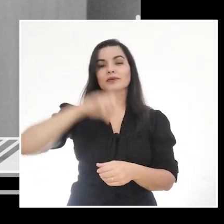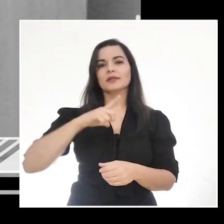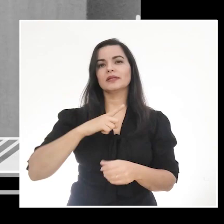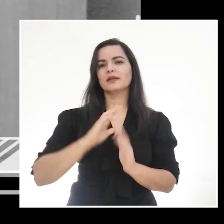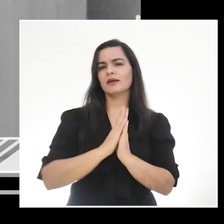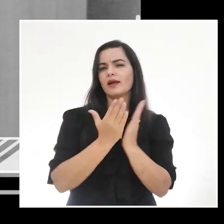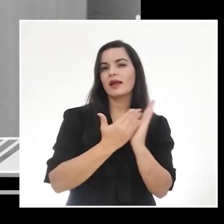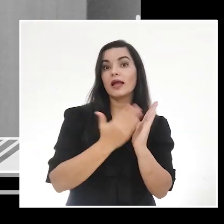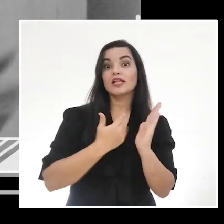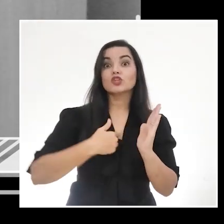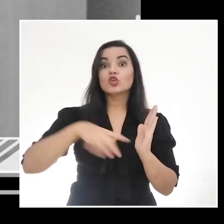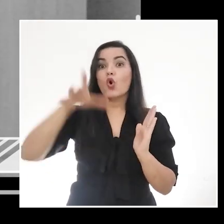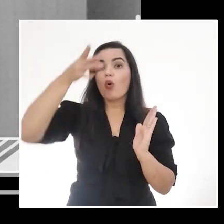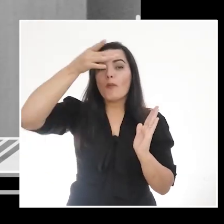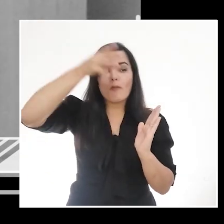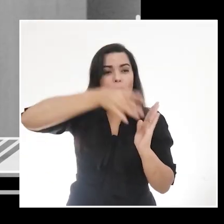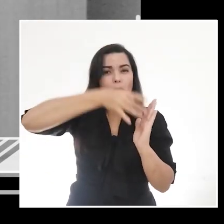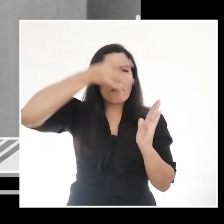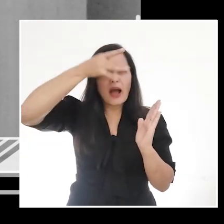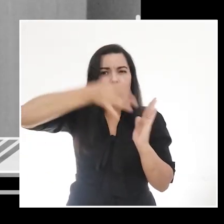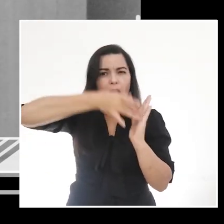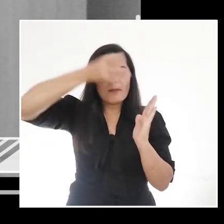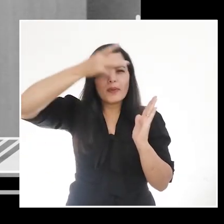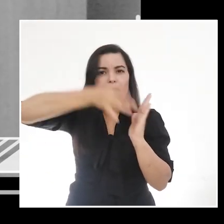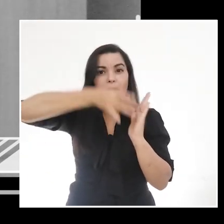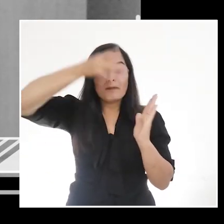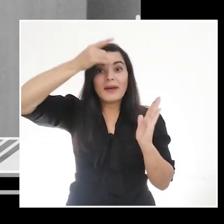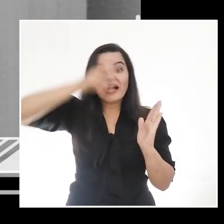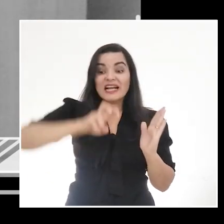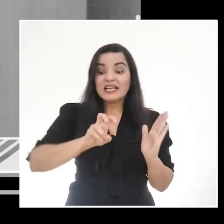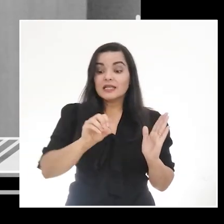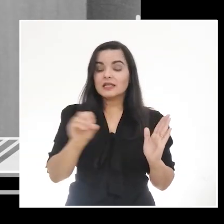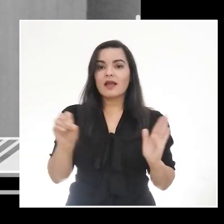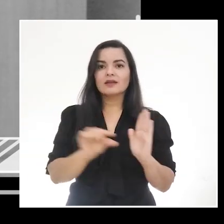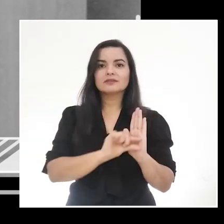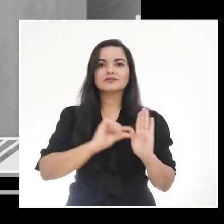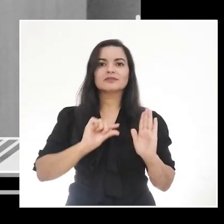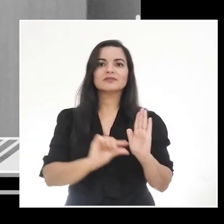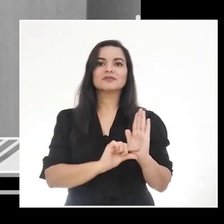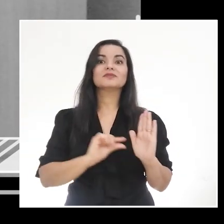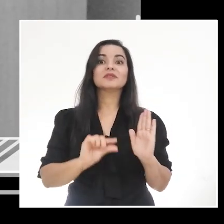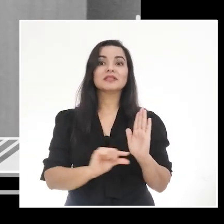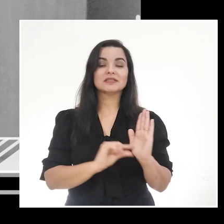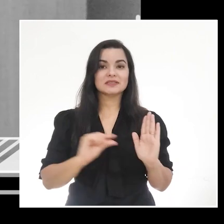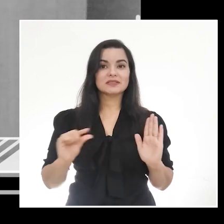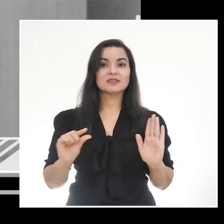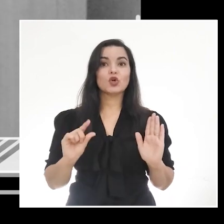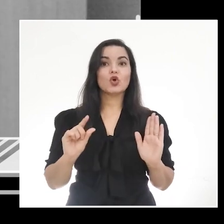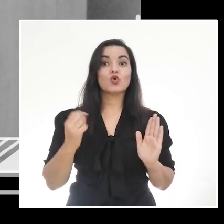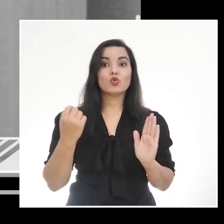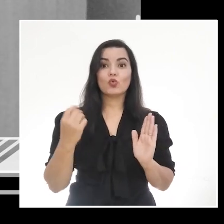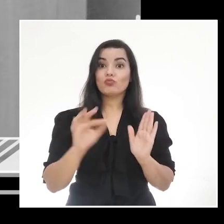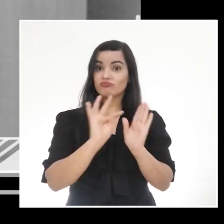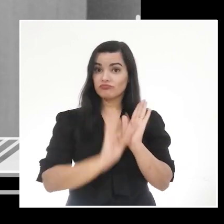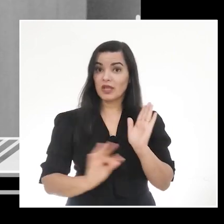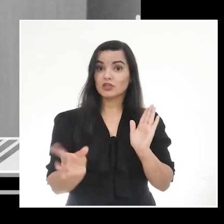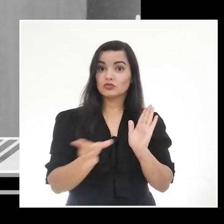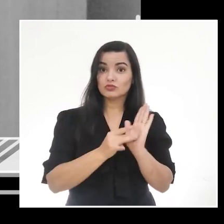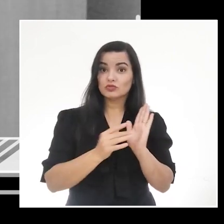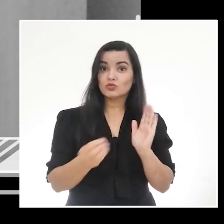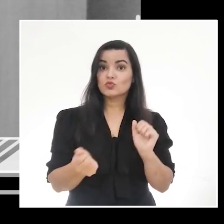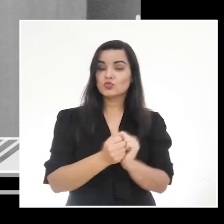era totalmente outra, né? E aí eu lembro que eu tinha um caderno que eu cheguei a memorizar 500 versículos com